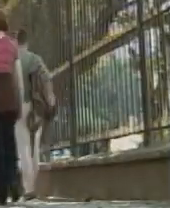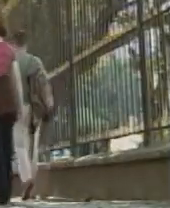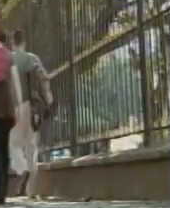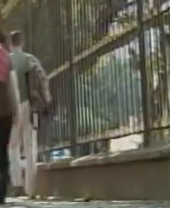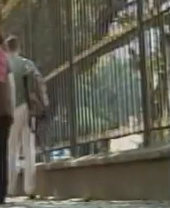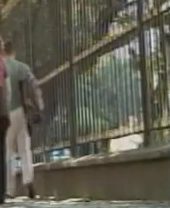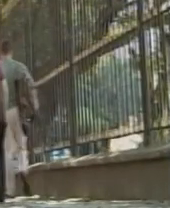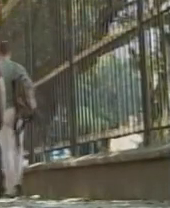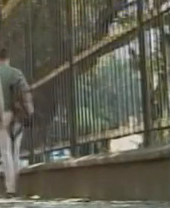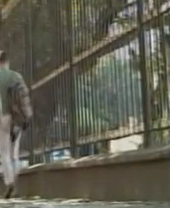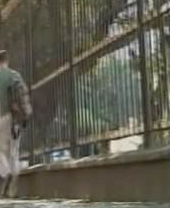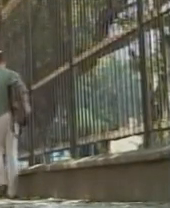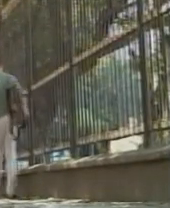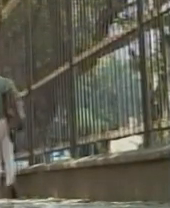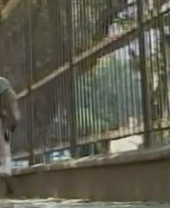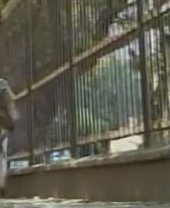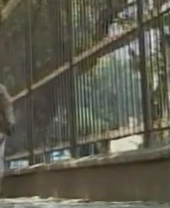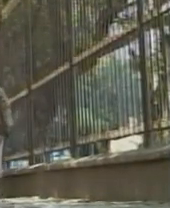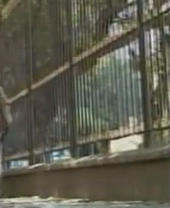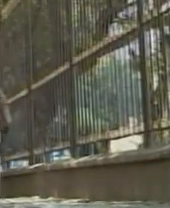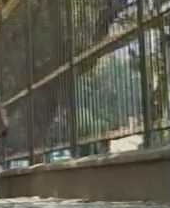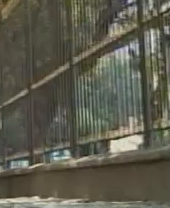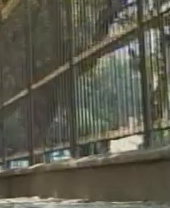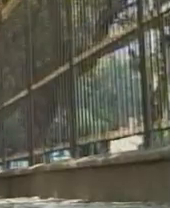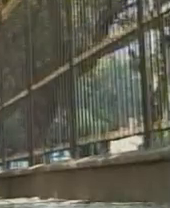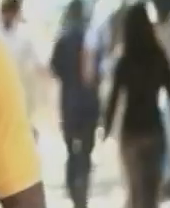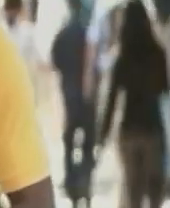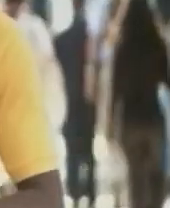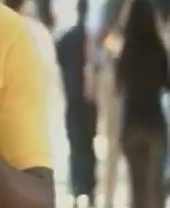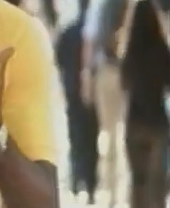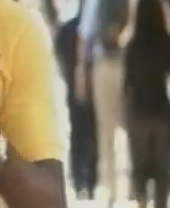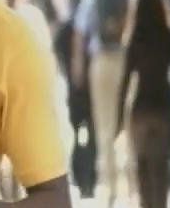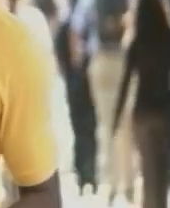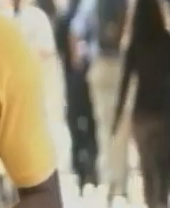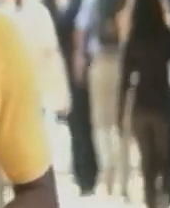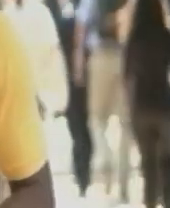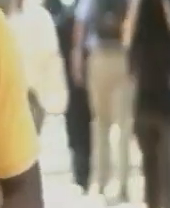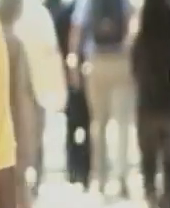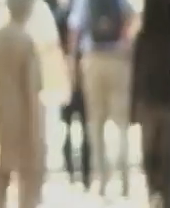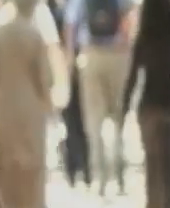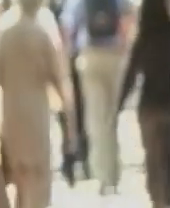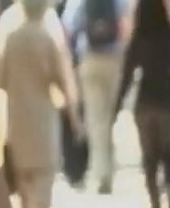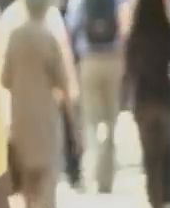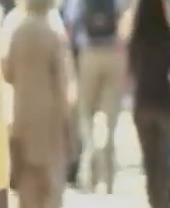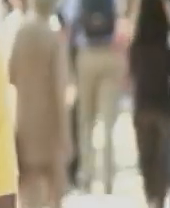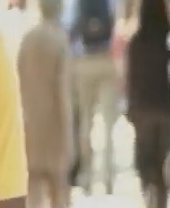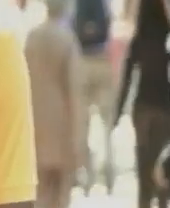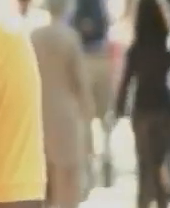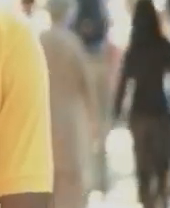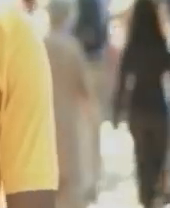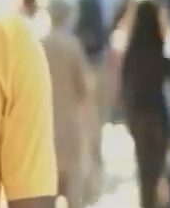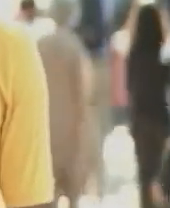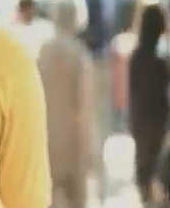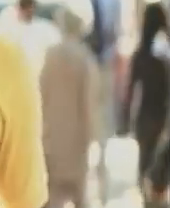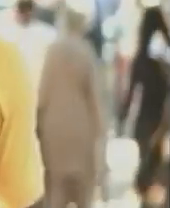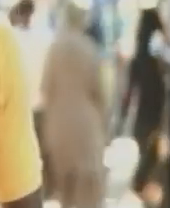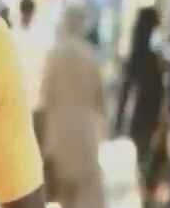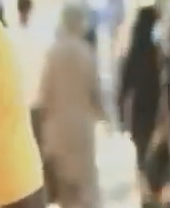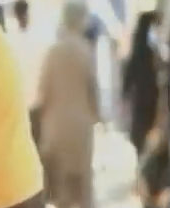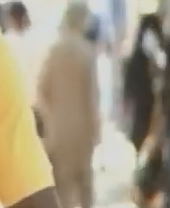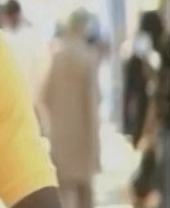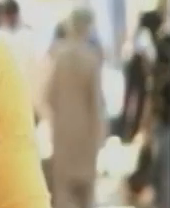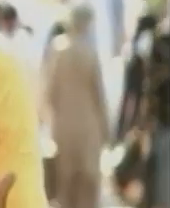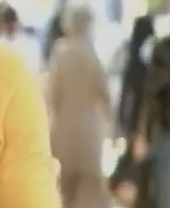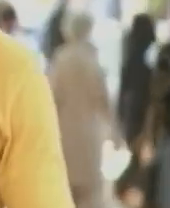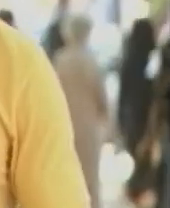A investigação científica conta com um mediador indispensável, o professor. Por isso, todos os anos, concedemos a menção